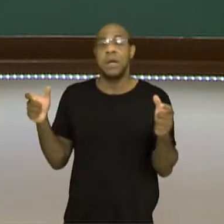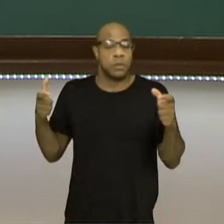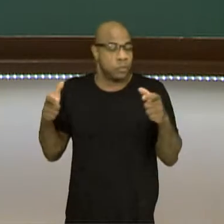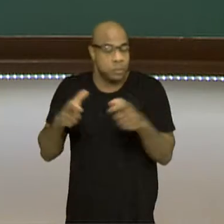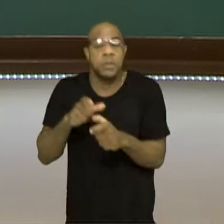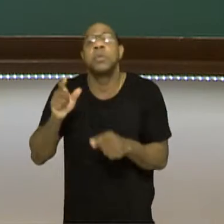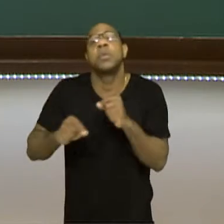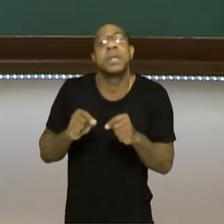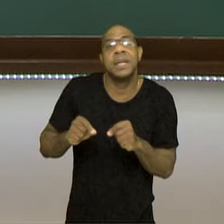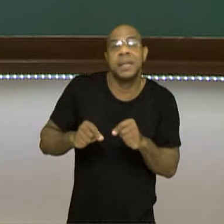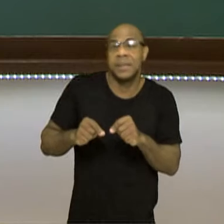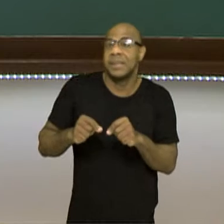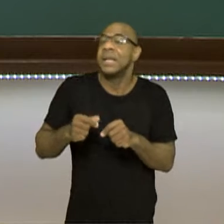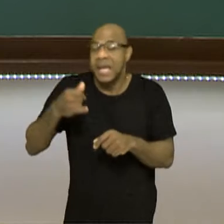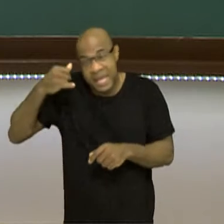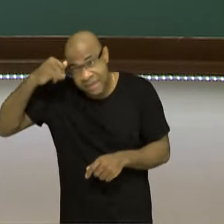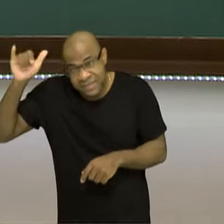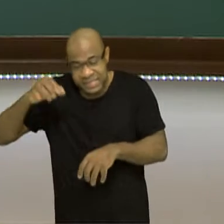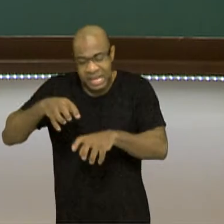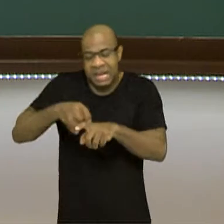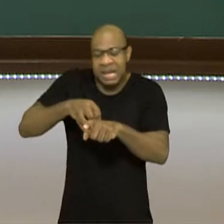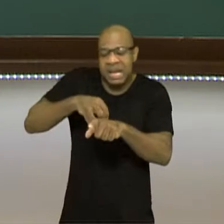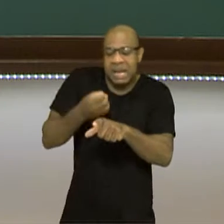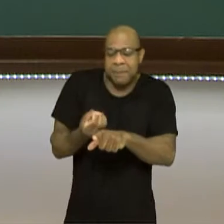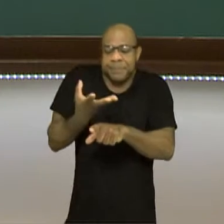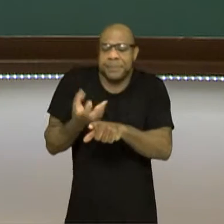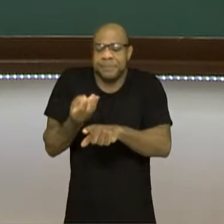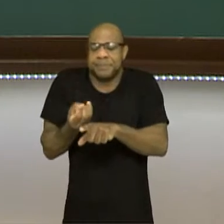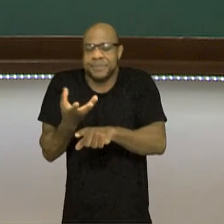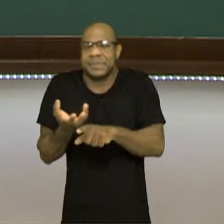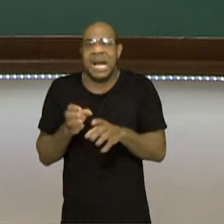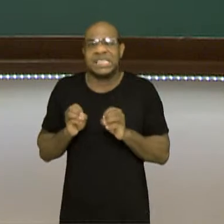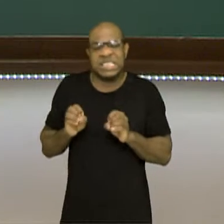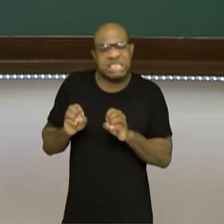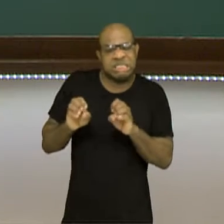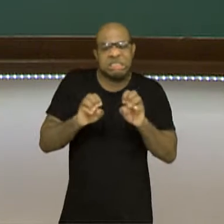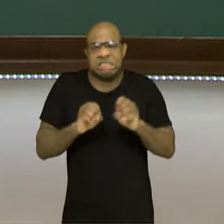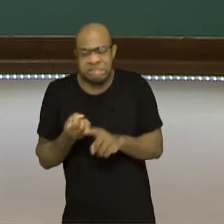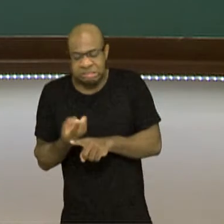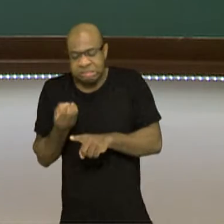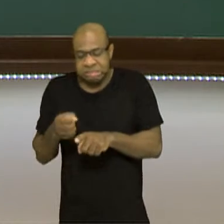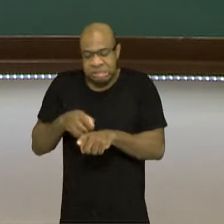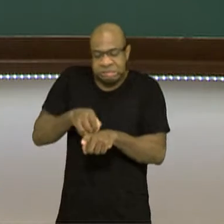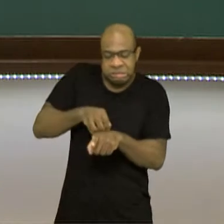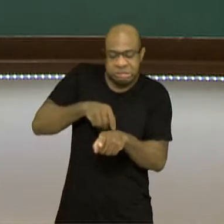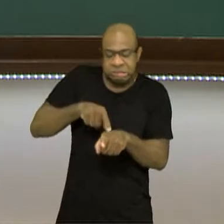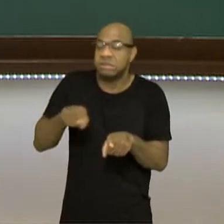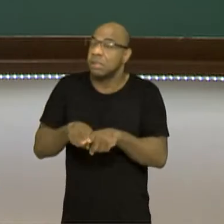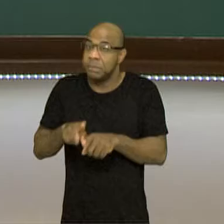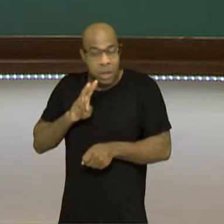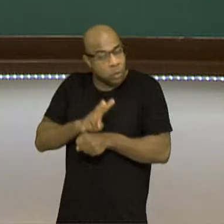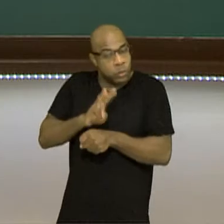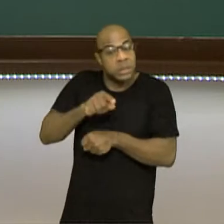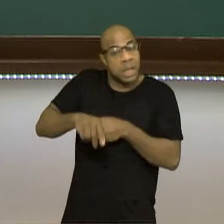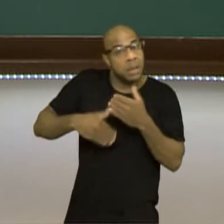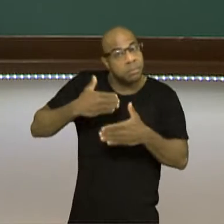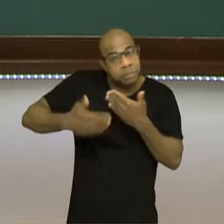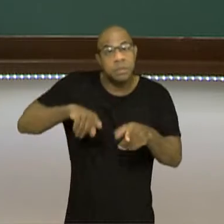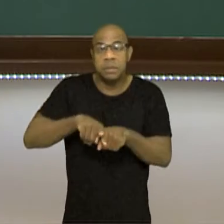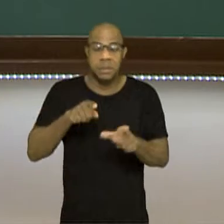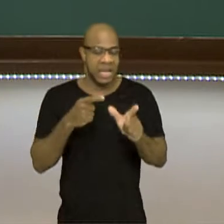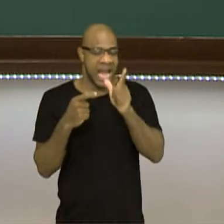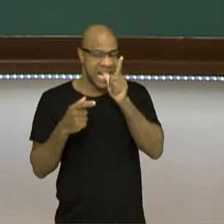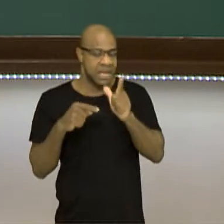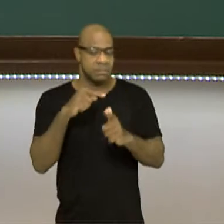as chances de inflamações, de infecções bacterianas, principalmente, preservando a integridade